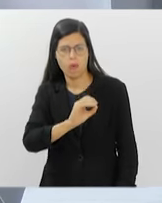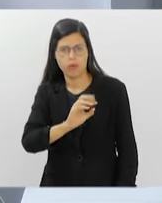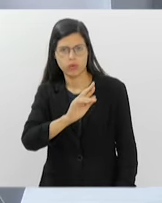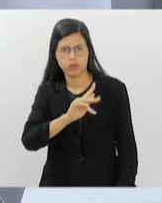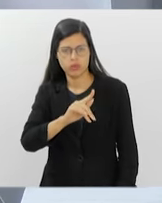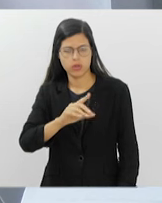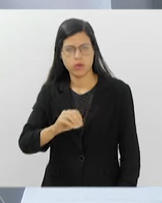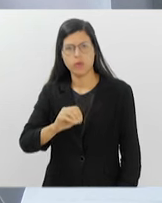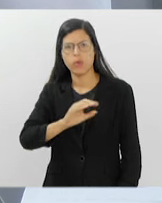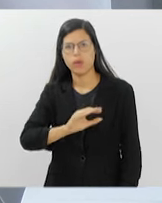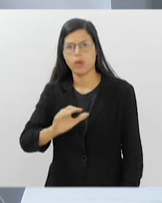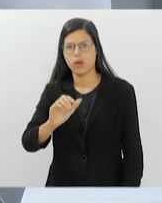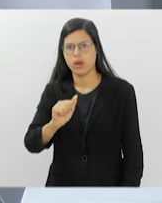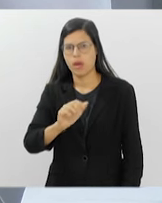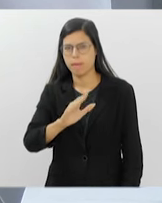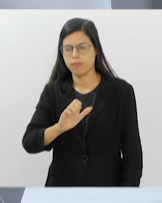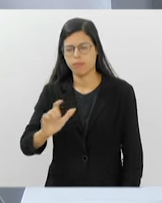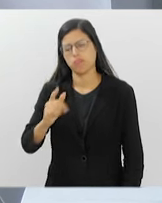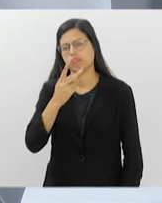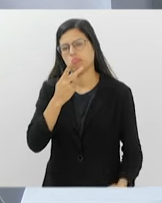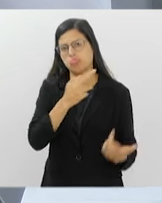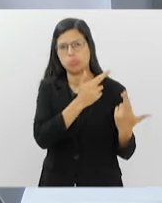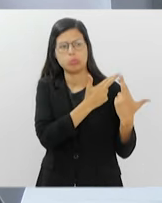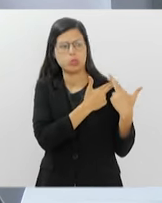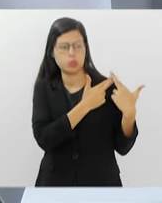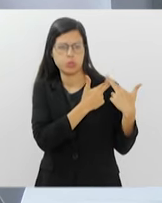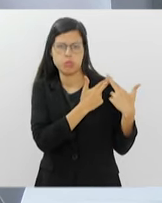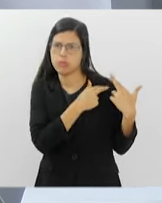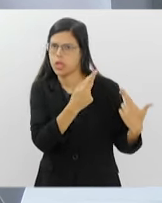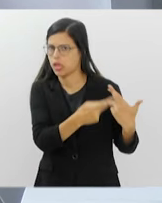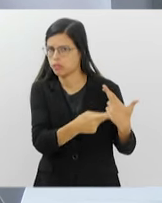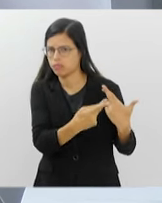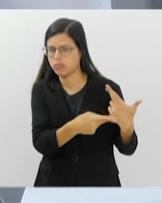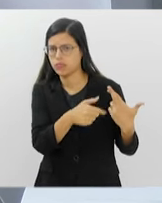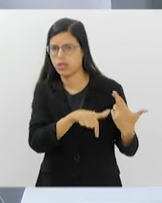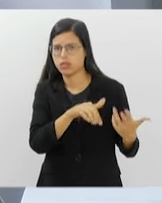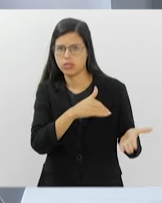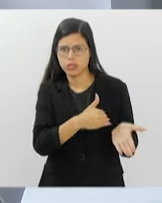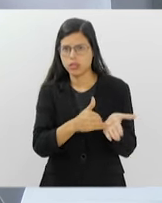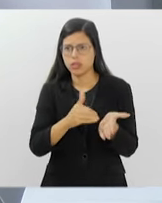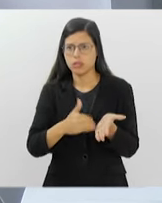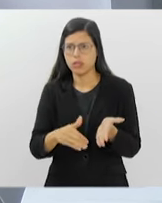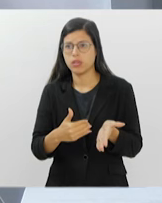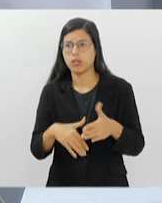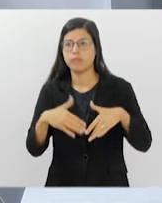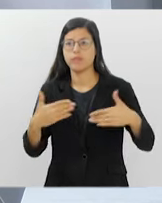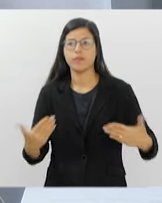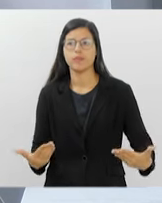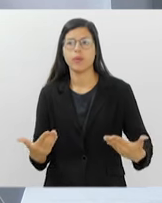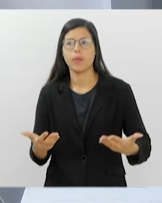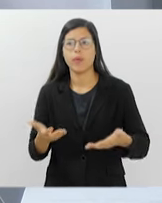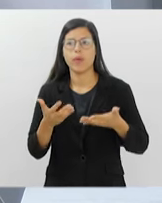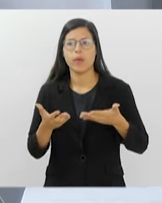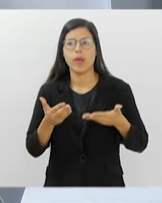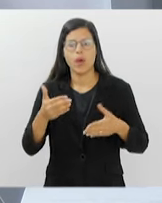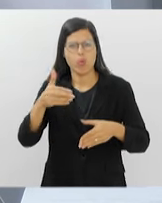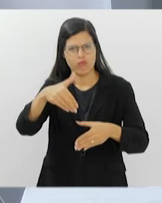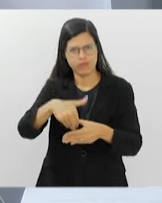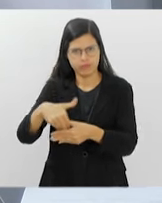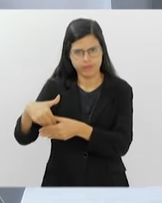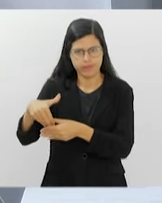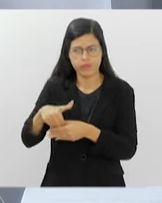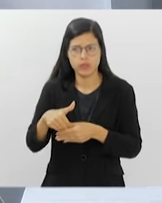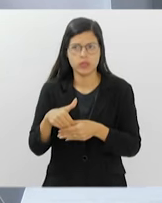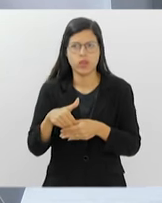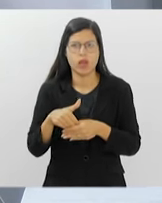eh para o desempenho para o desenvolvimento desse desse show então eu já quero deliberar aqui agora com